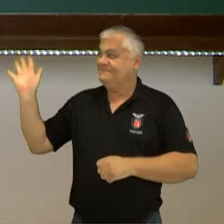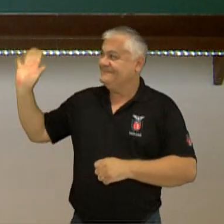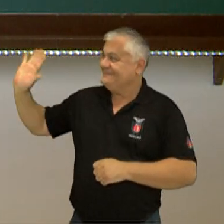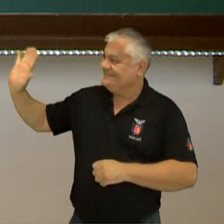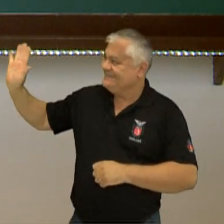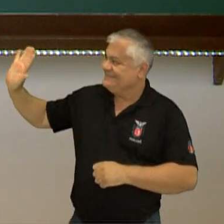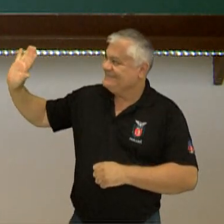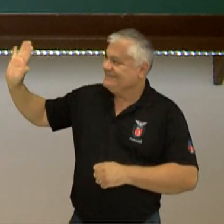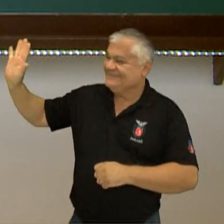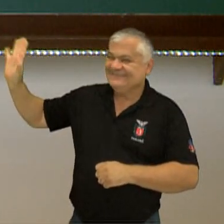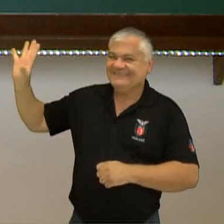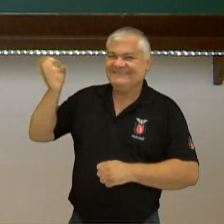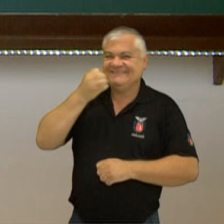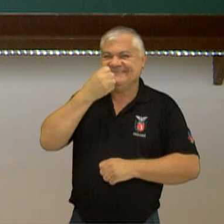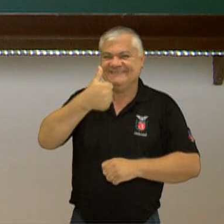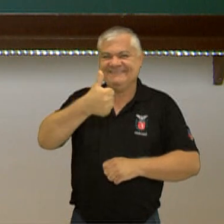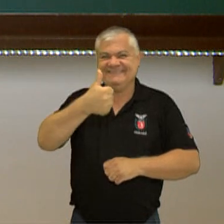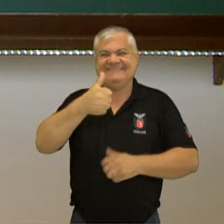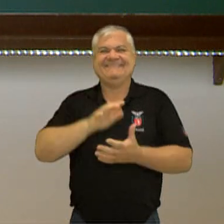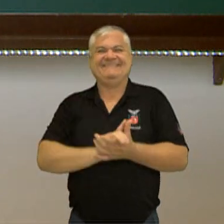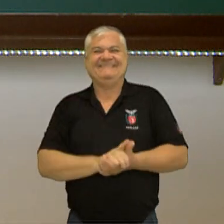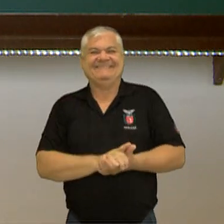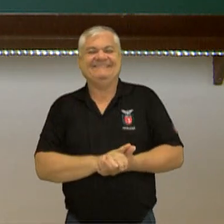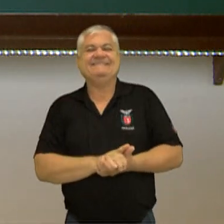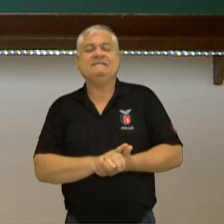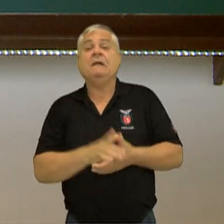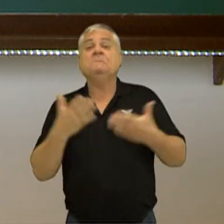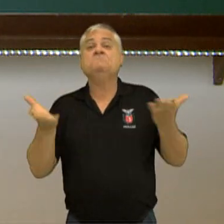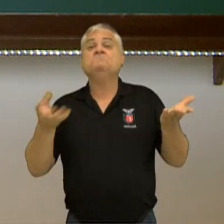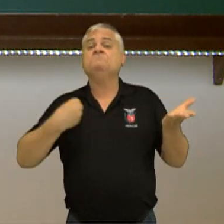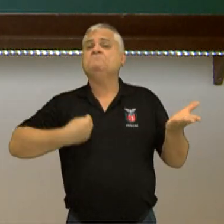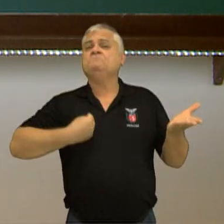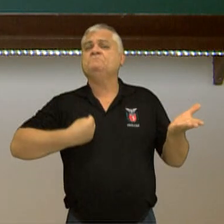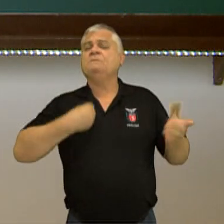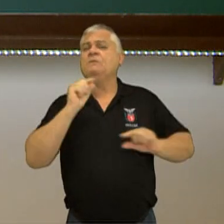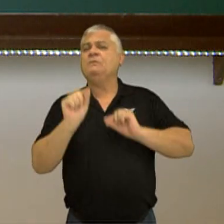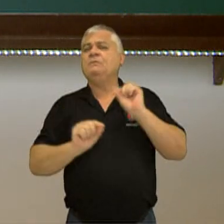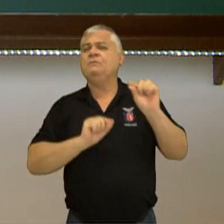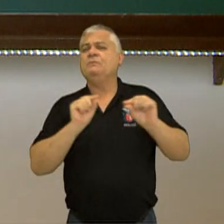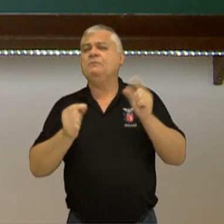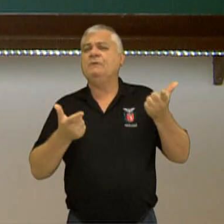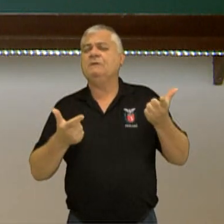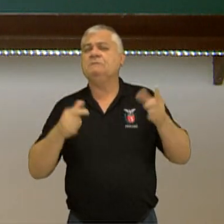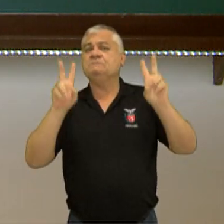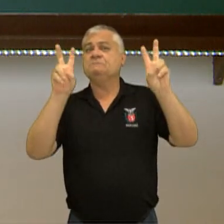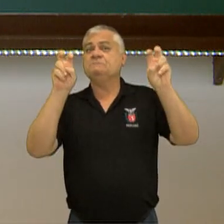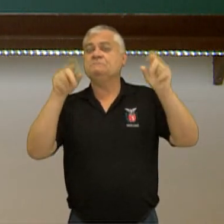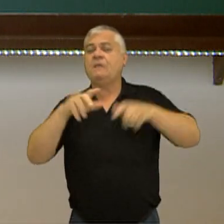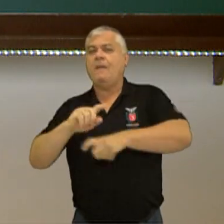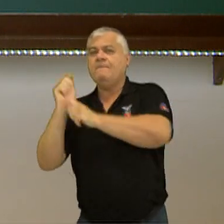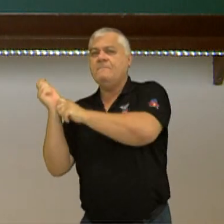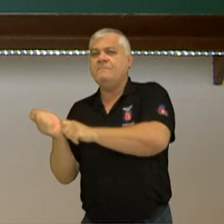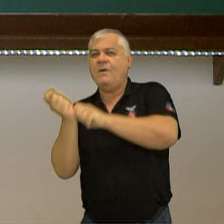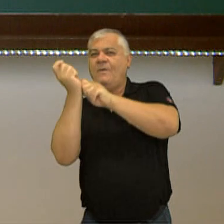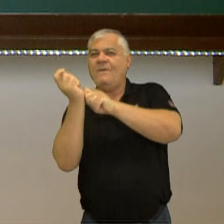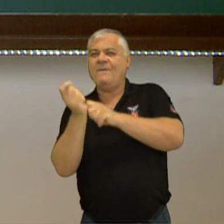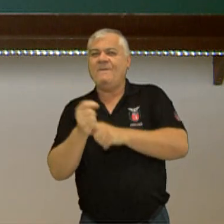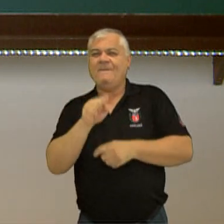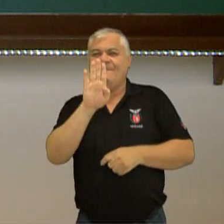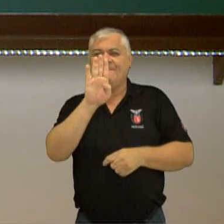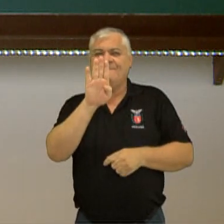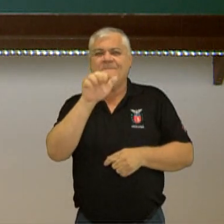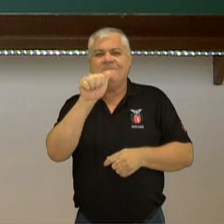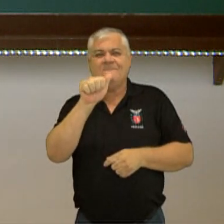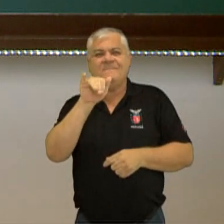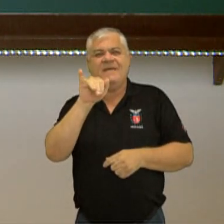intérprete Ronaldo. Tudo bem, Ronaldo? E a gente está aqui hoje para falar sobre o beisebol, tá? E quais que são